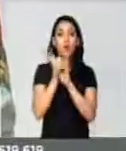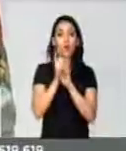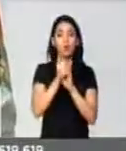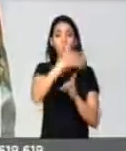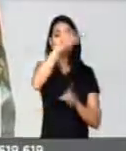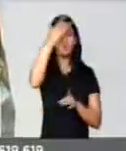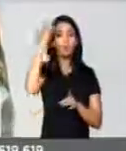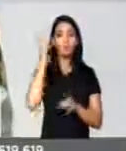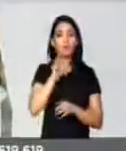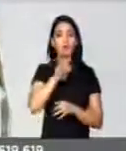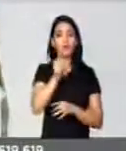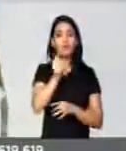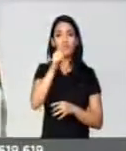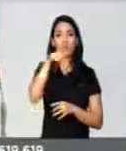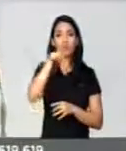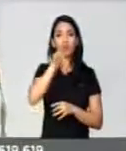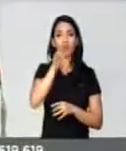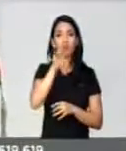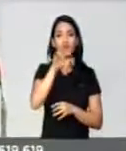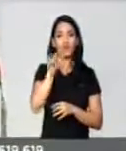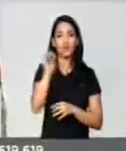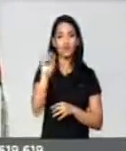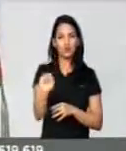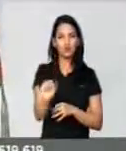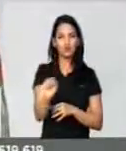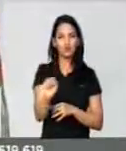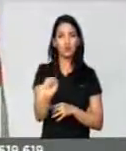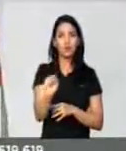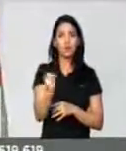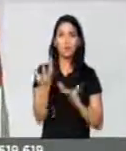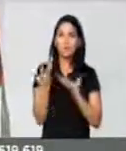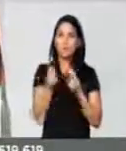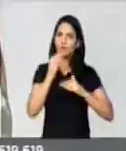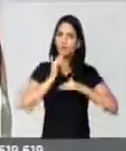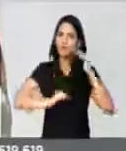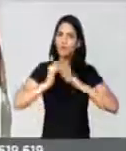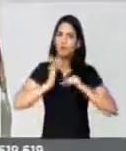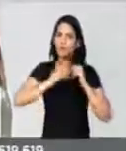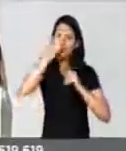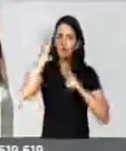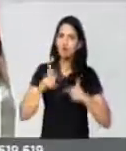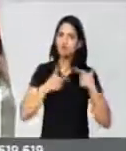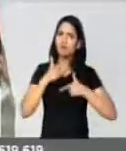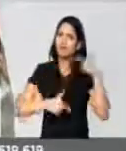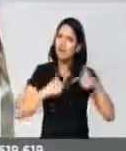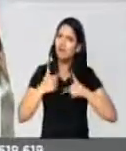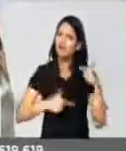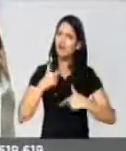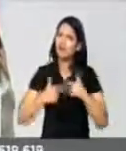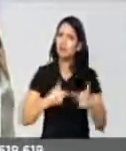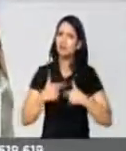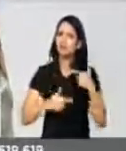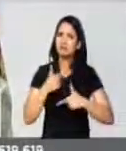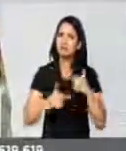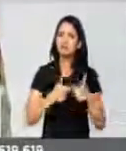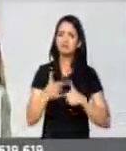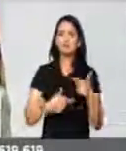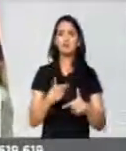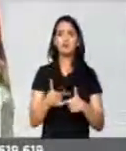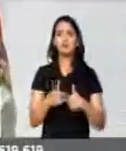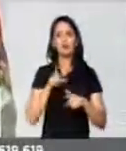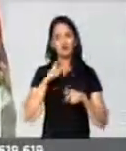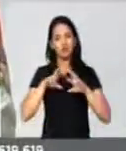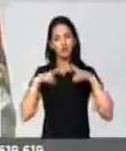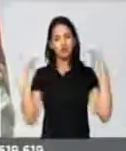de Humães. Um grande número desses profissionais que labutam nas nossas plagas sertanejas se reuniu